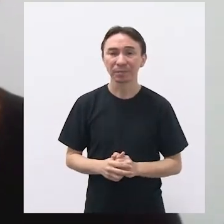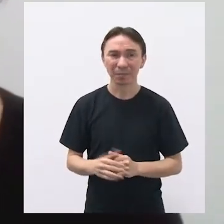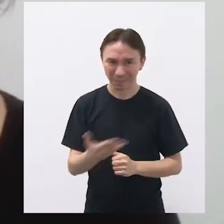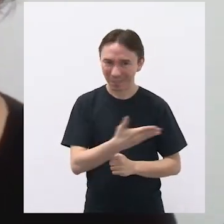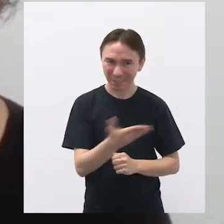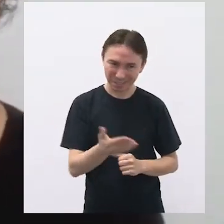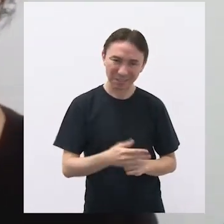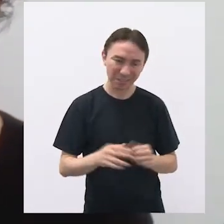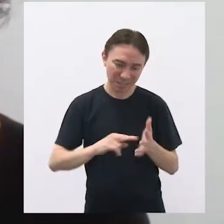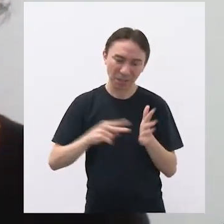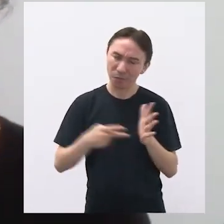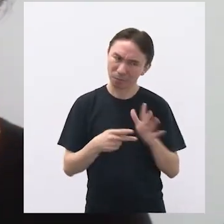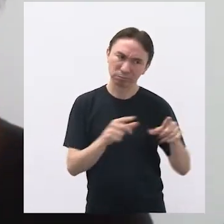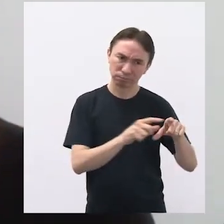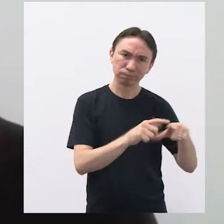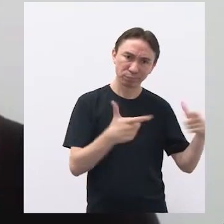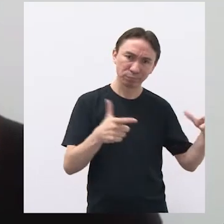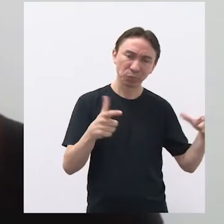popularizado, né?